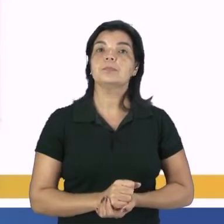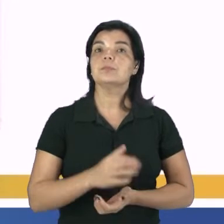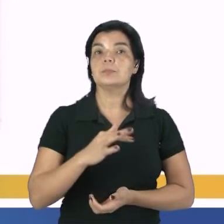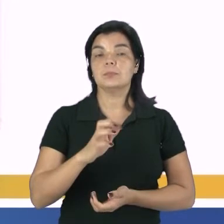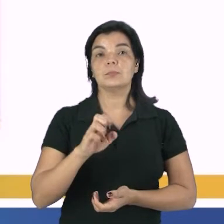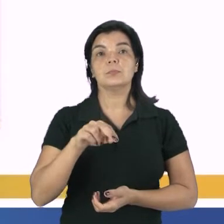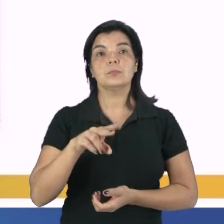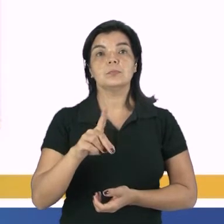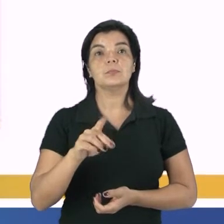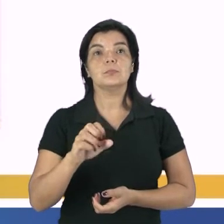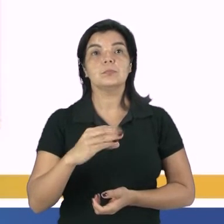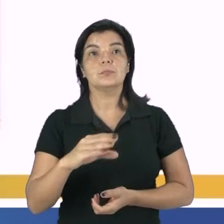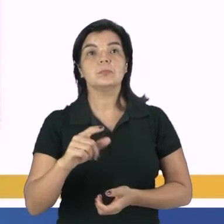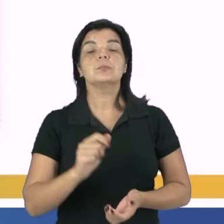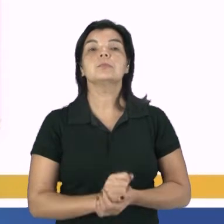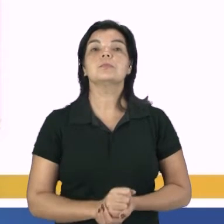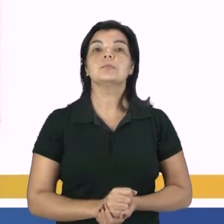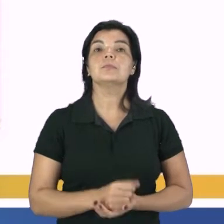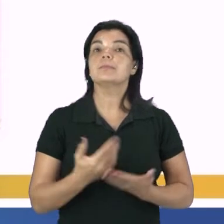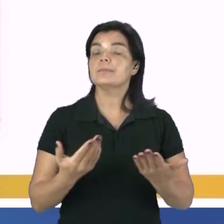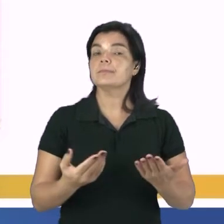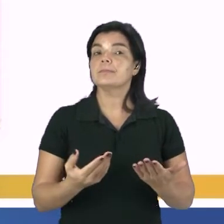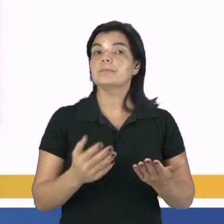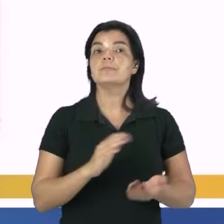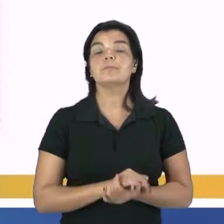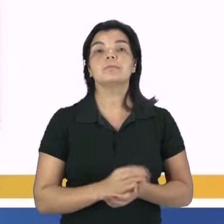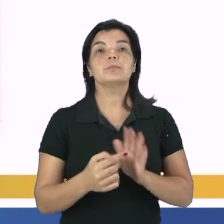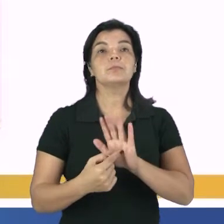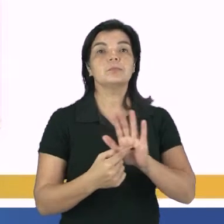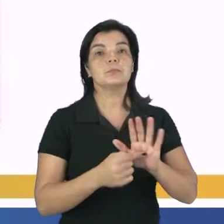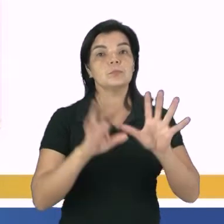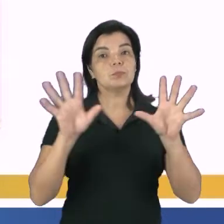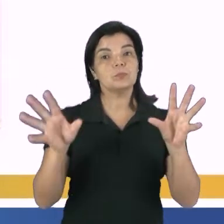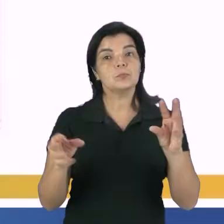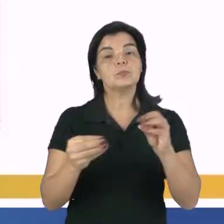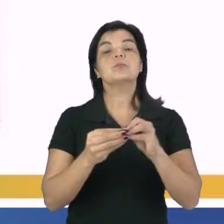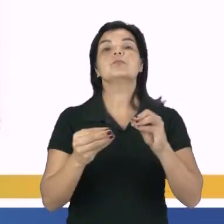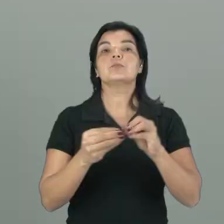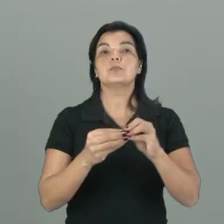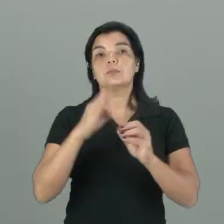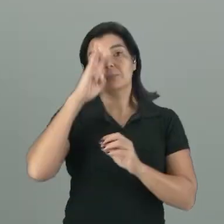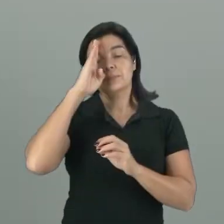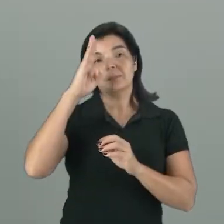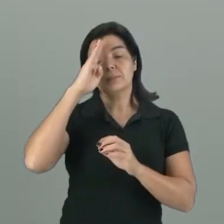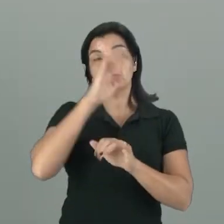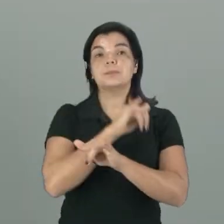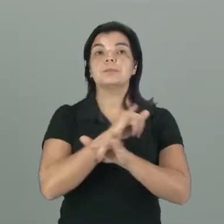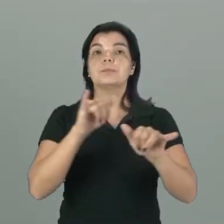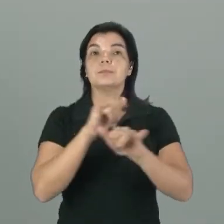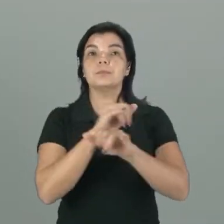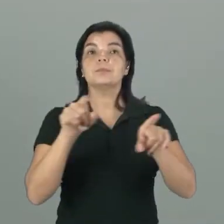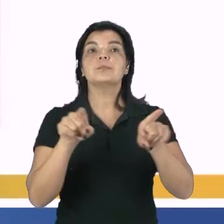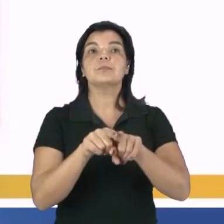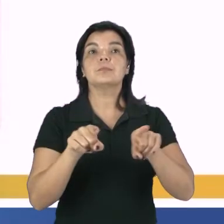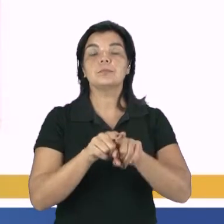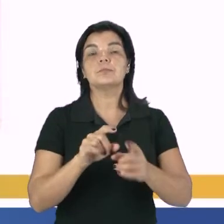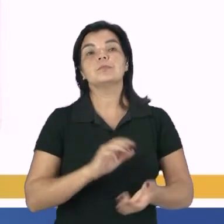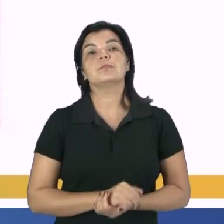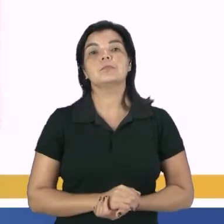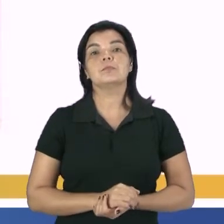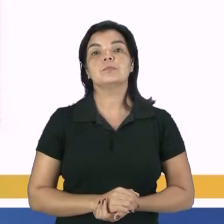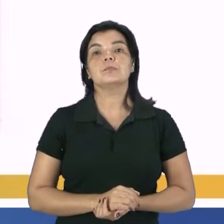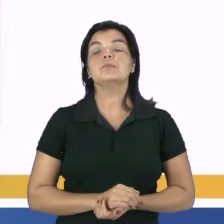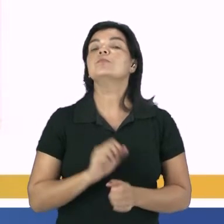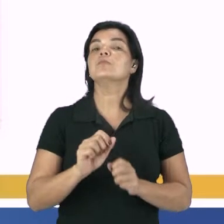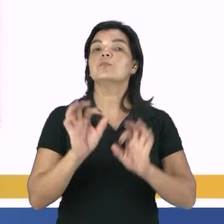também. E para a gente trazer aí um resgate das principais informações, a gente tem aí esse mapa